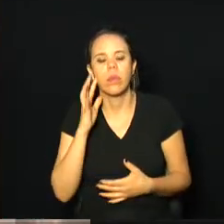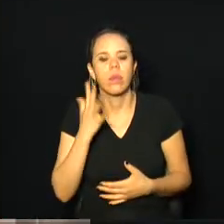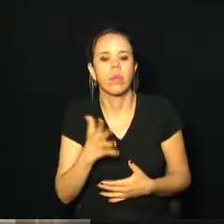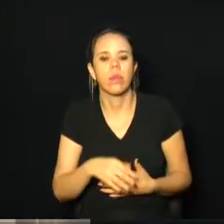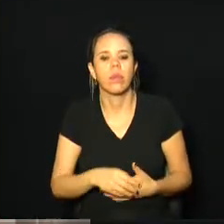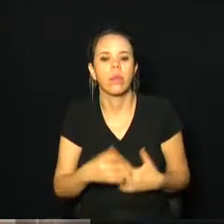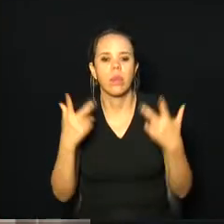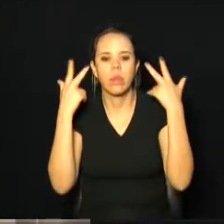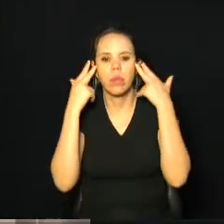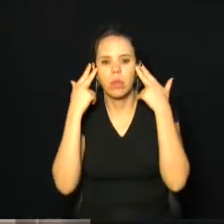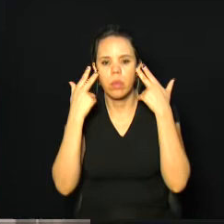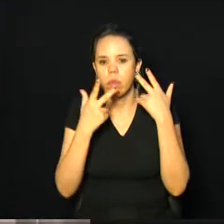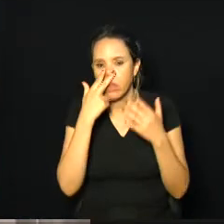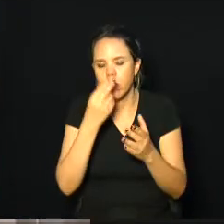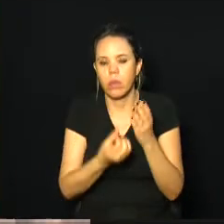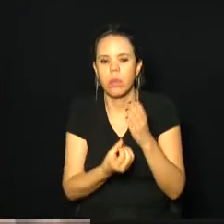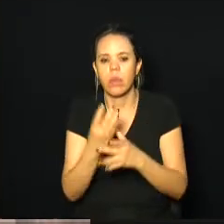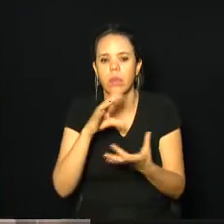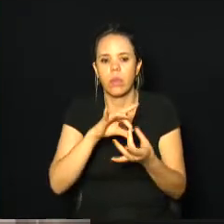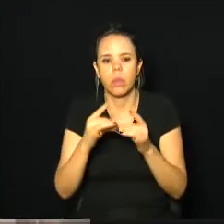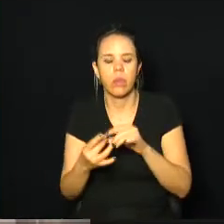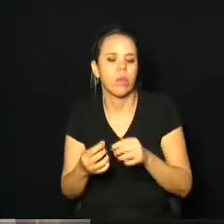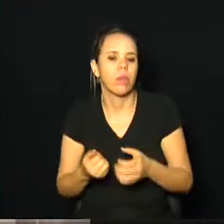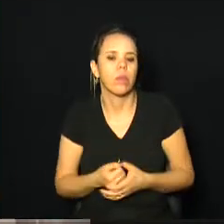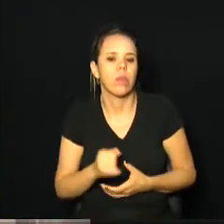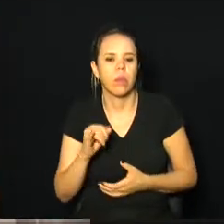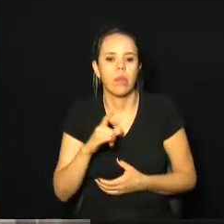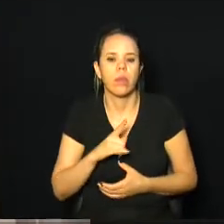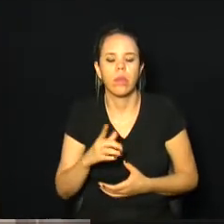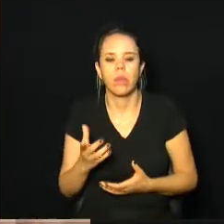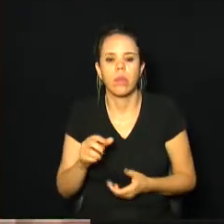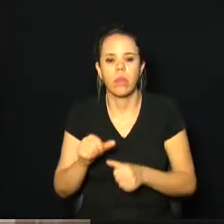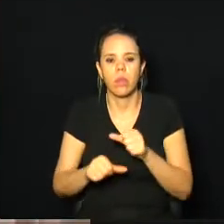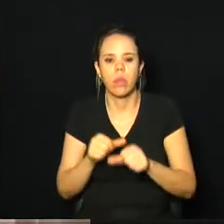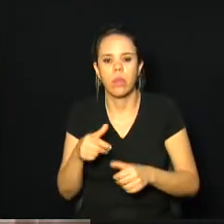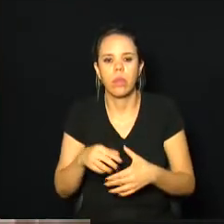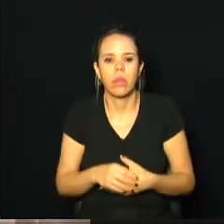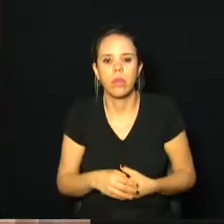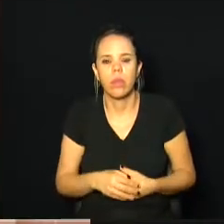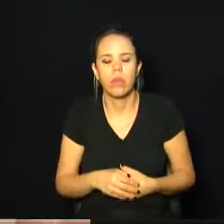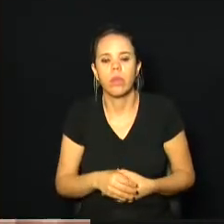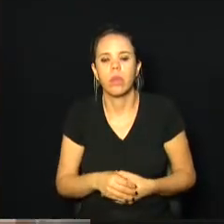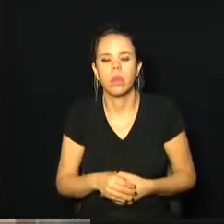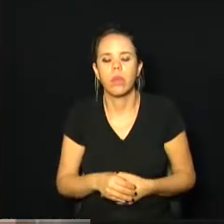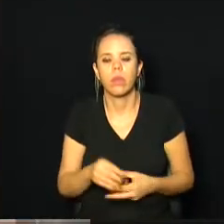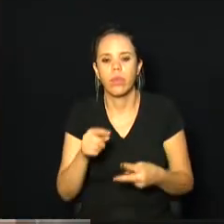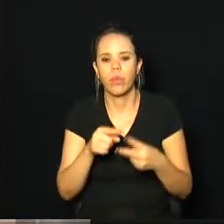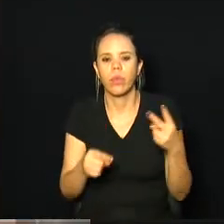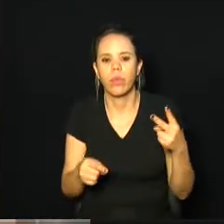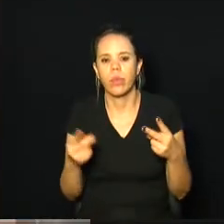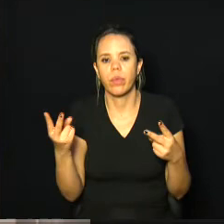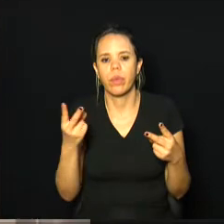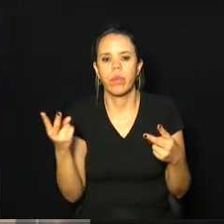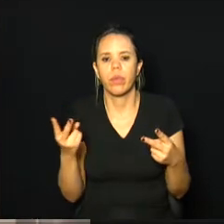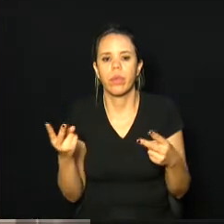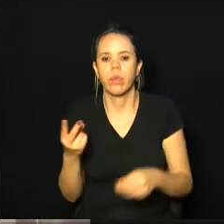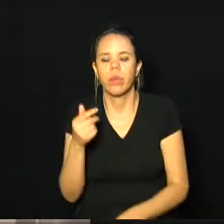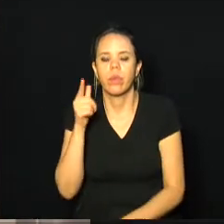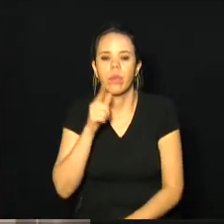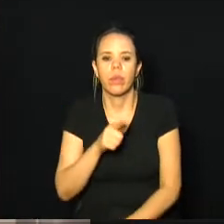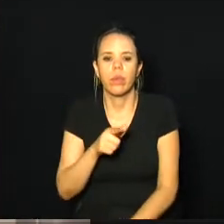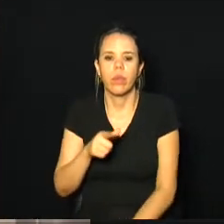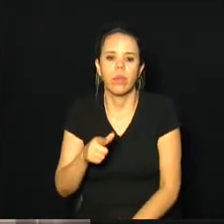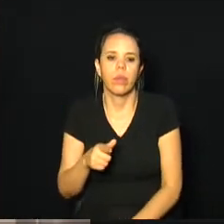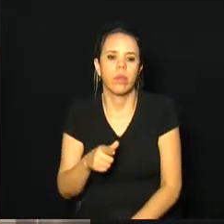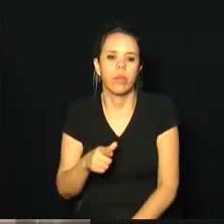resultados, normalmente aparece na Olimpíada. Agora, se você está num ciclo de mudança, como duplas. Nas duplas, esse cara ganhou,